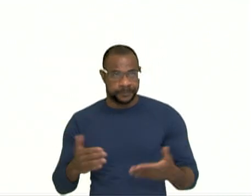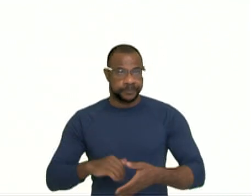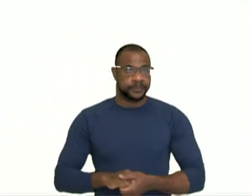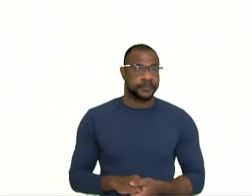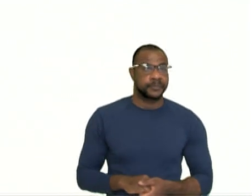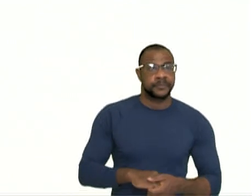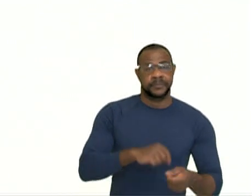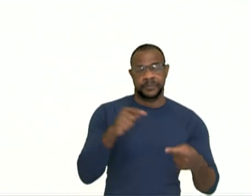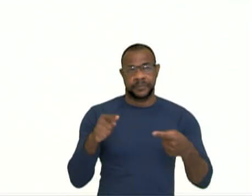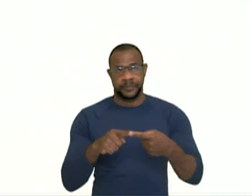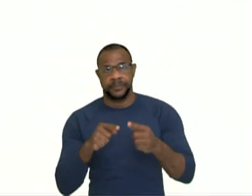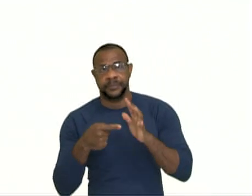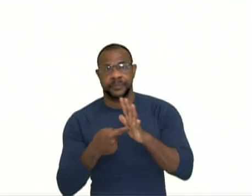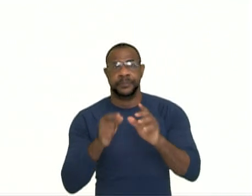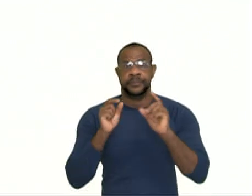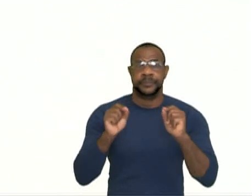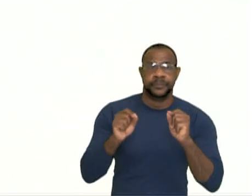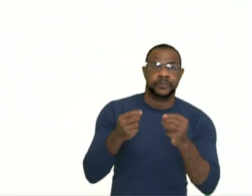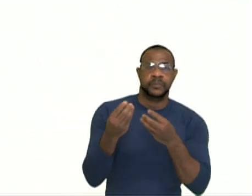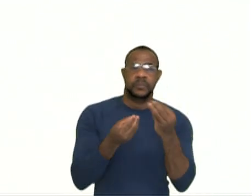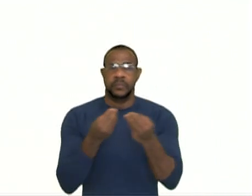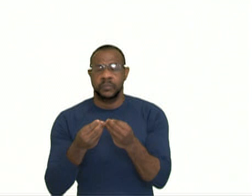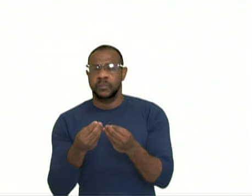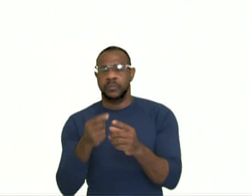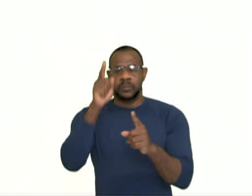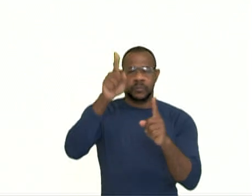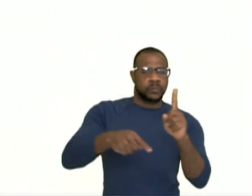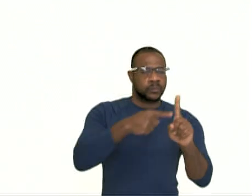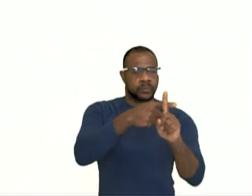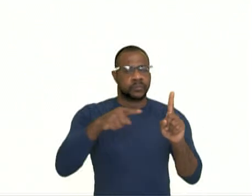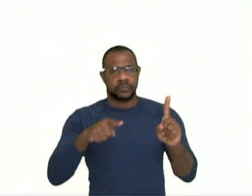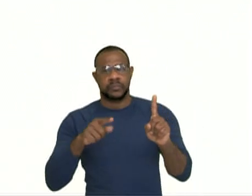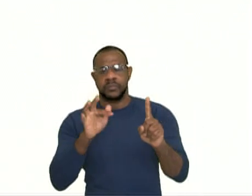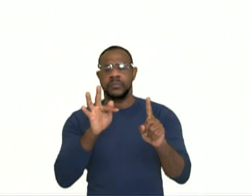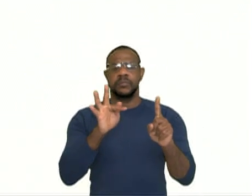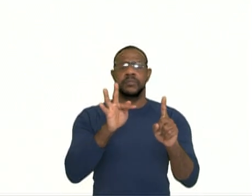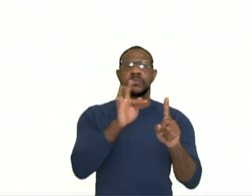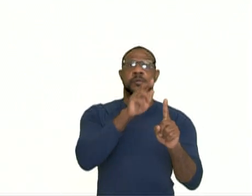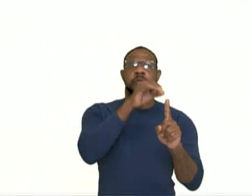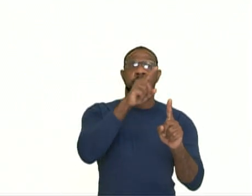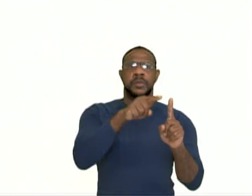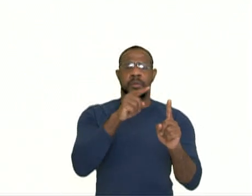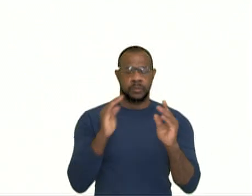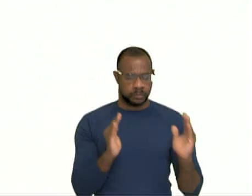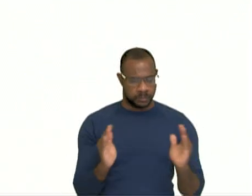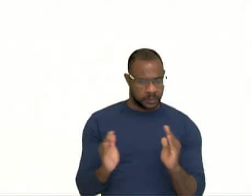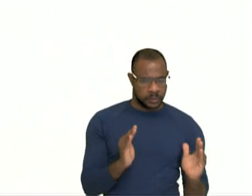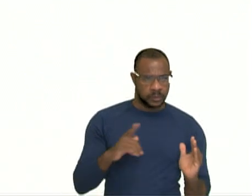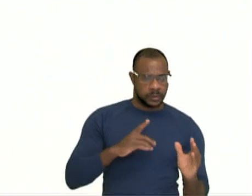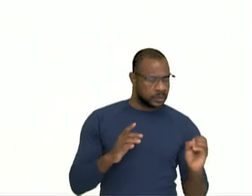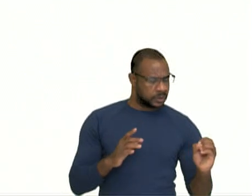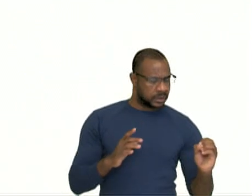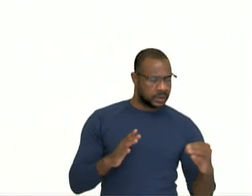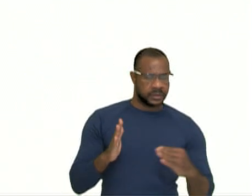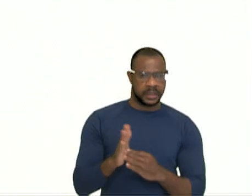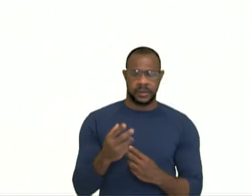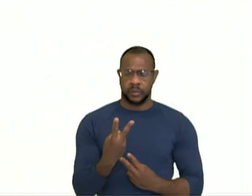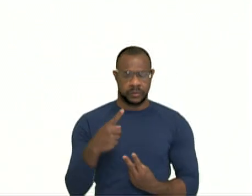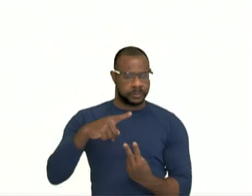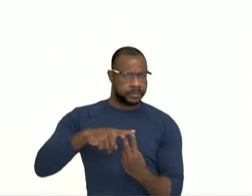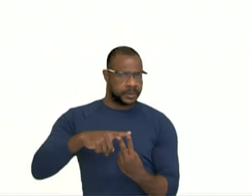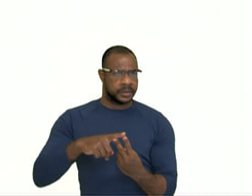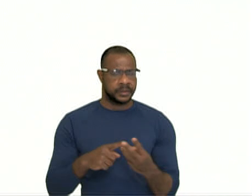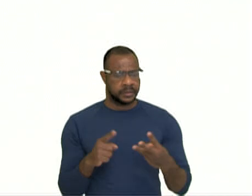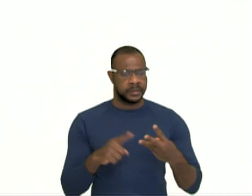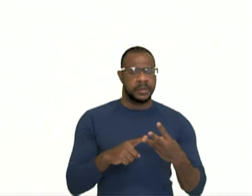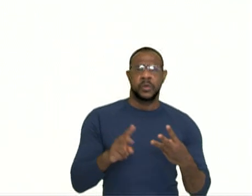vamos verificar essa função cosseno através de um período estabelecido entre 0 e 2π, e a